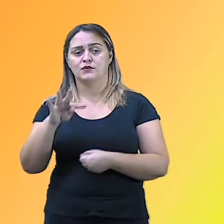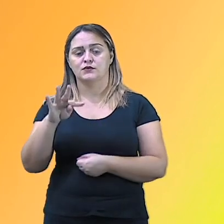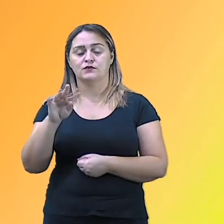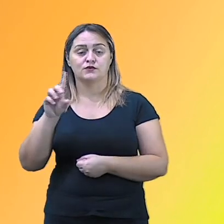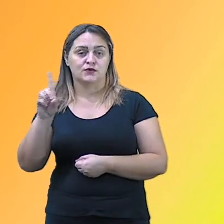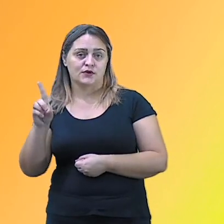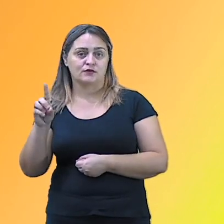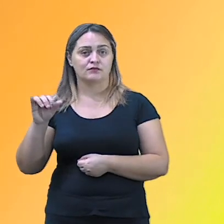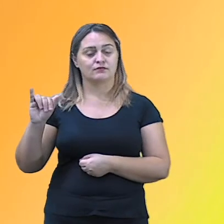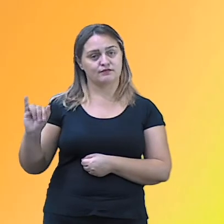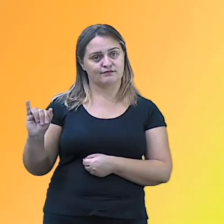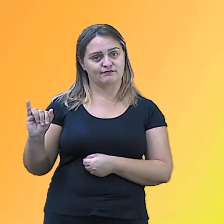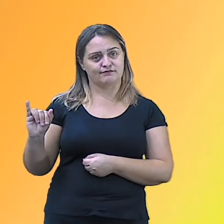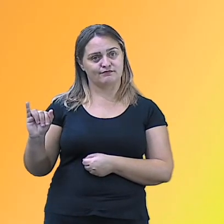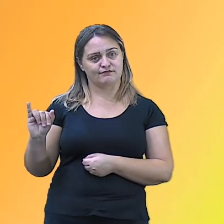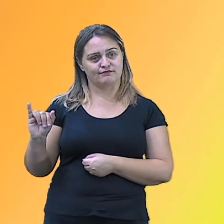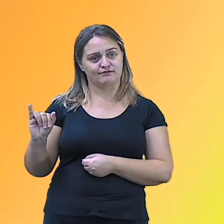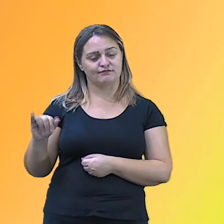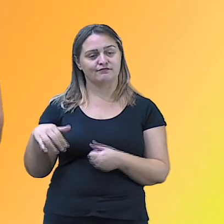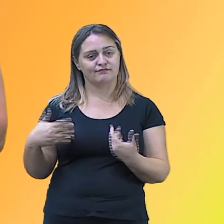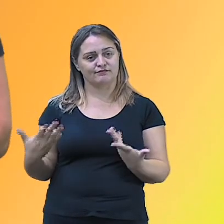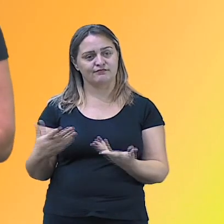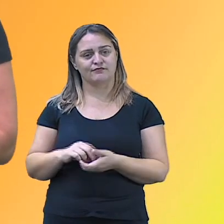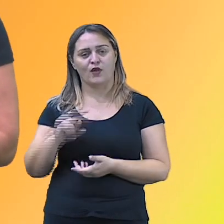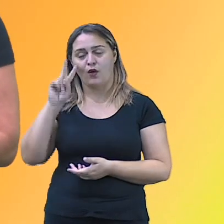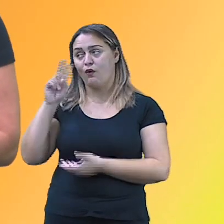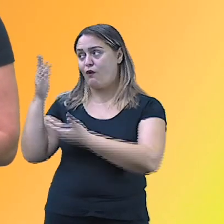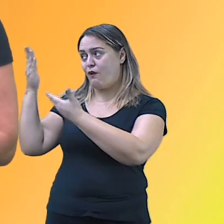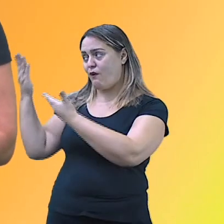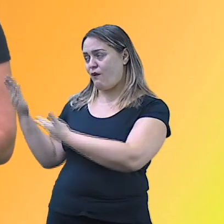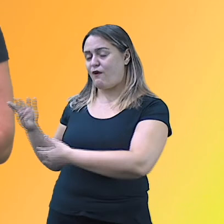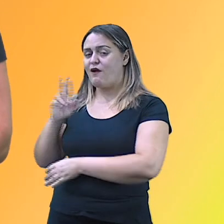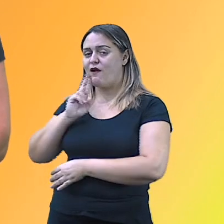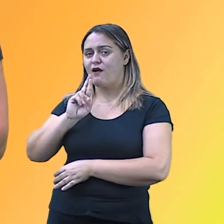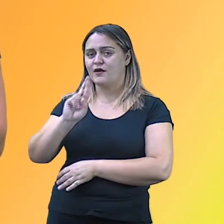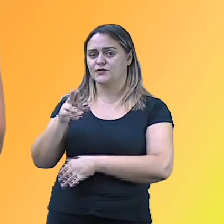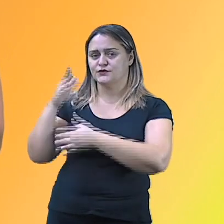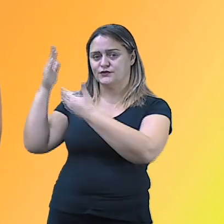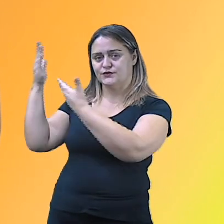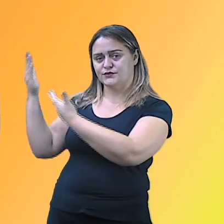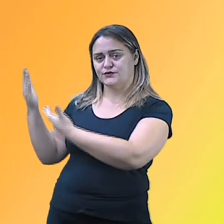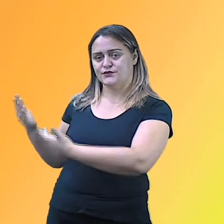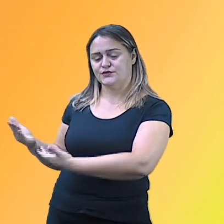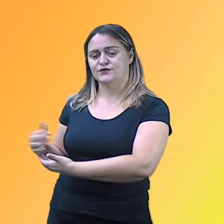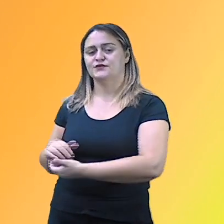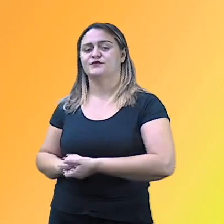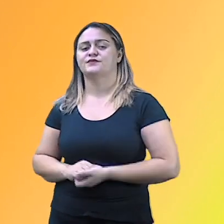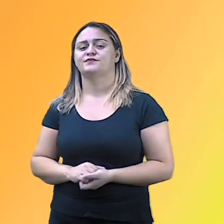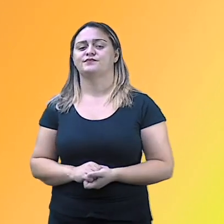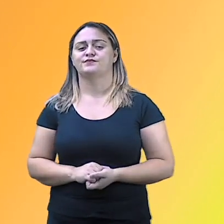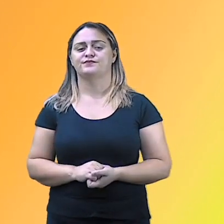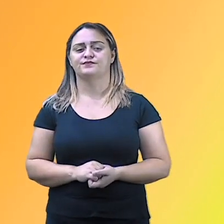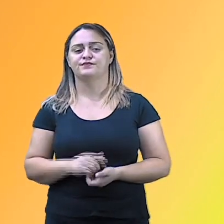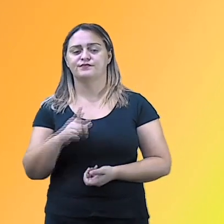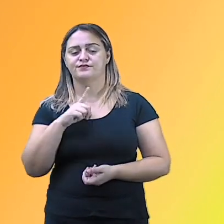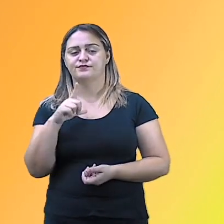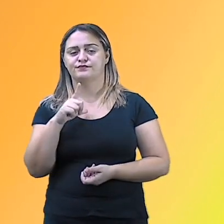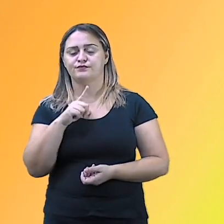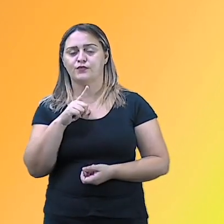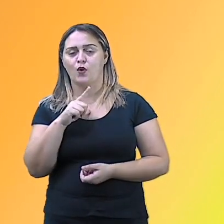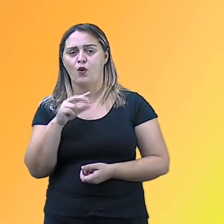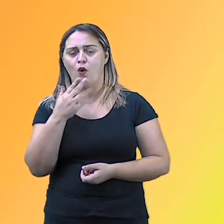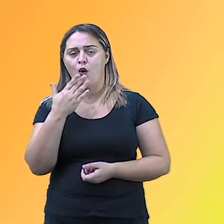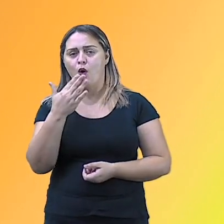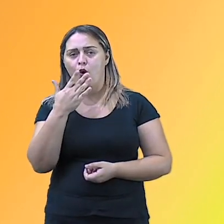indireto. E aí, vamos conferir as respostas. Coloquei tudo marcado, né, com cores diferentes, para